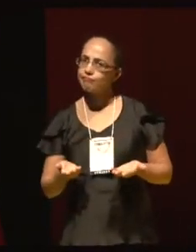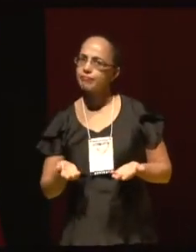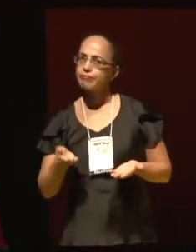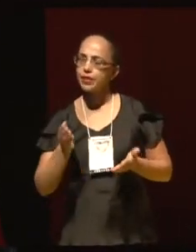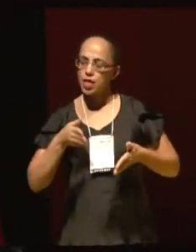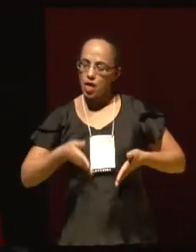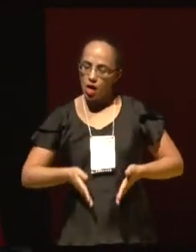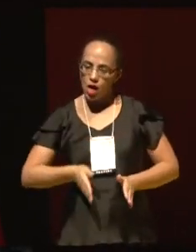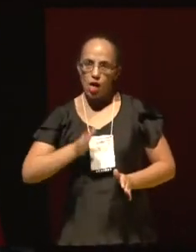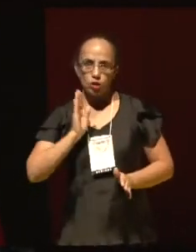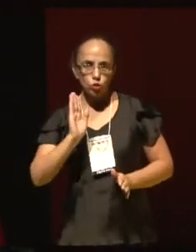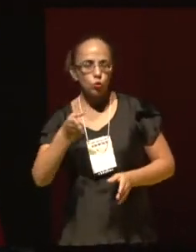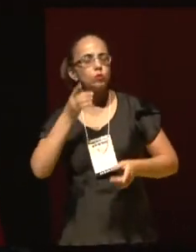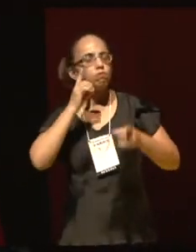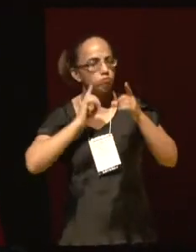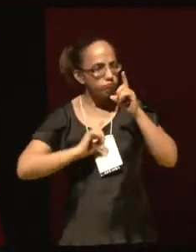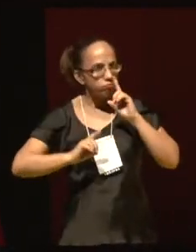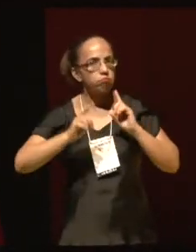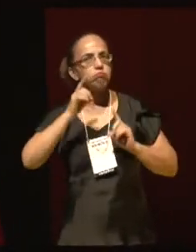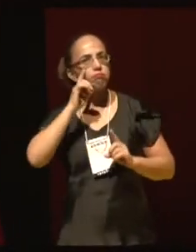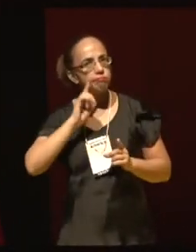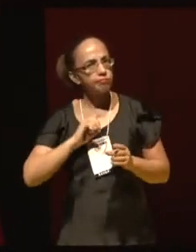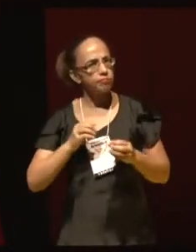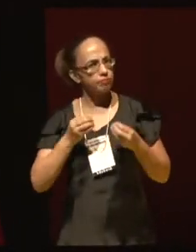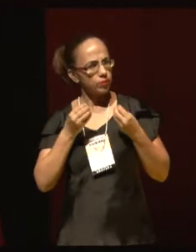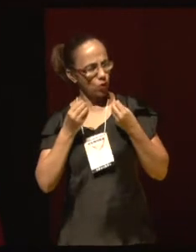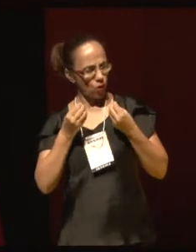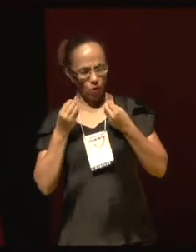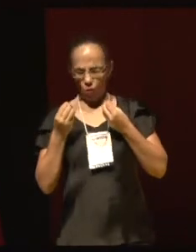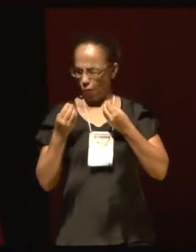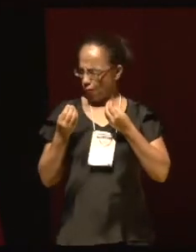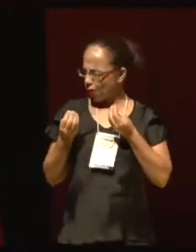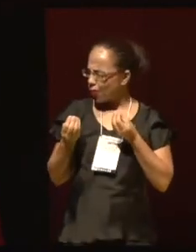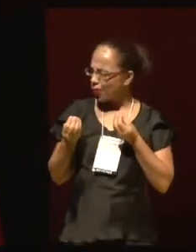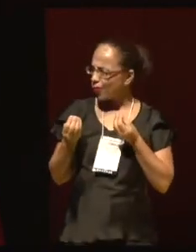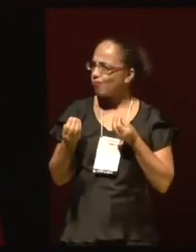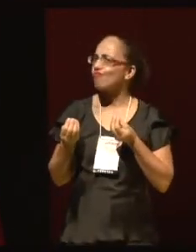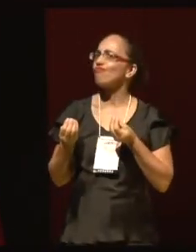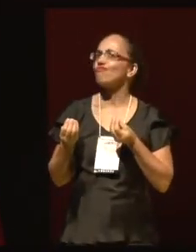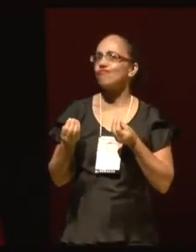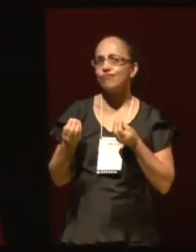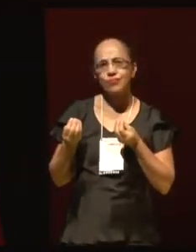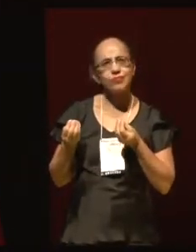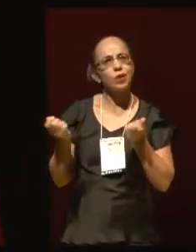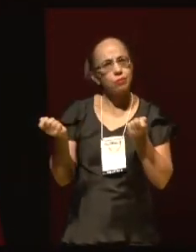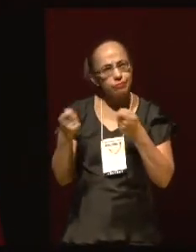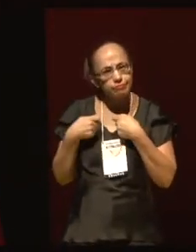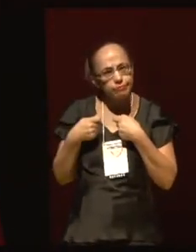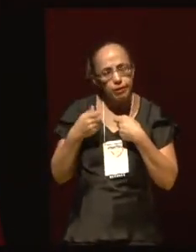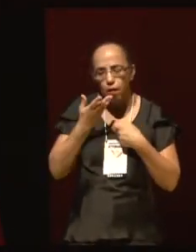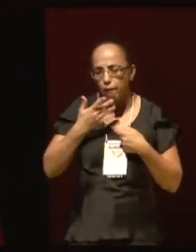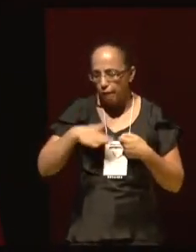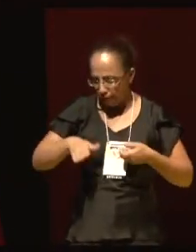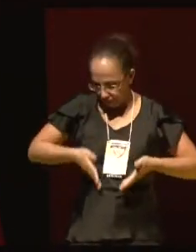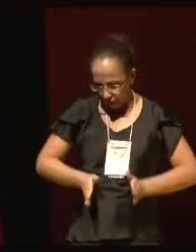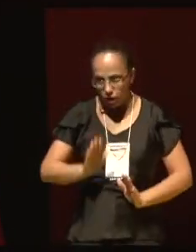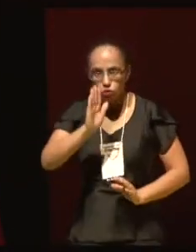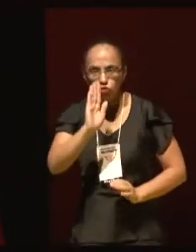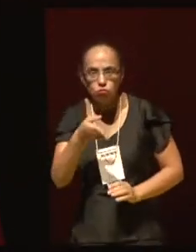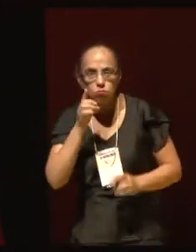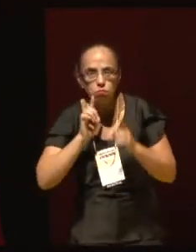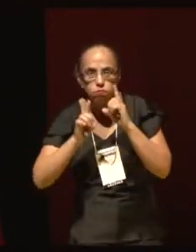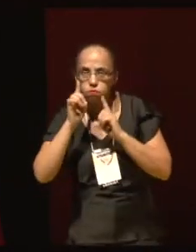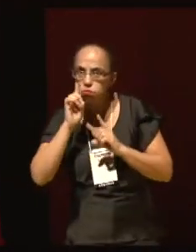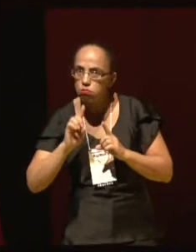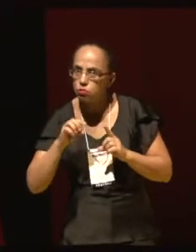Nascem com depressão. Como pode ser que uma criança possa nascer com depressão, se ainda